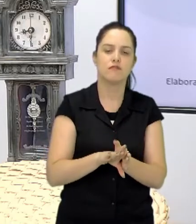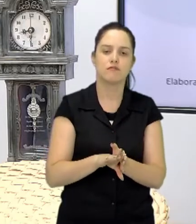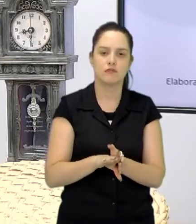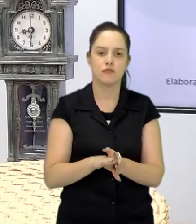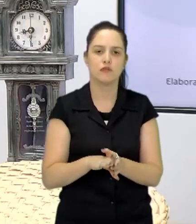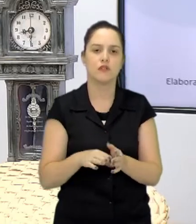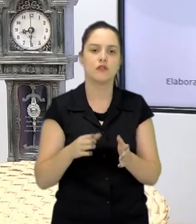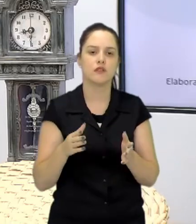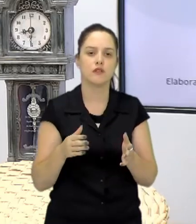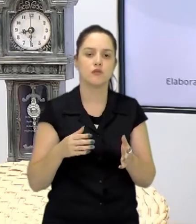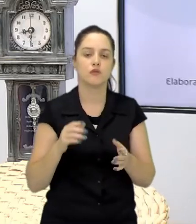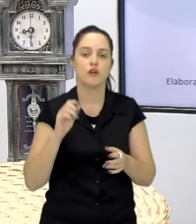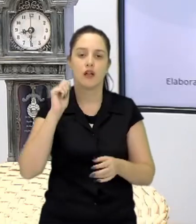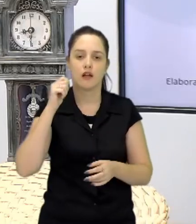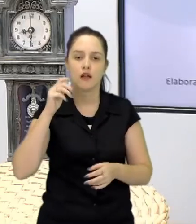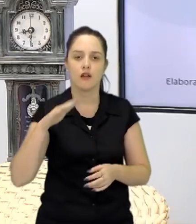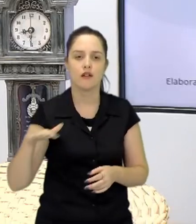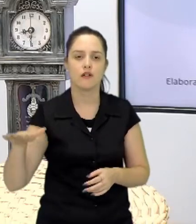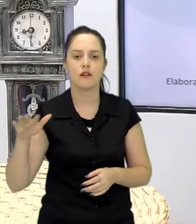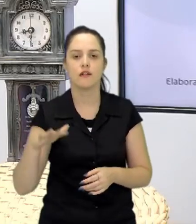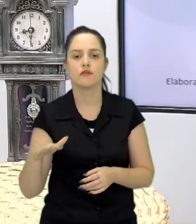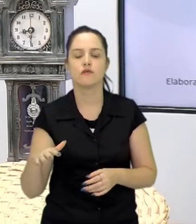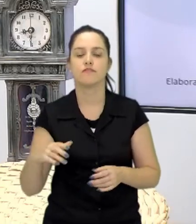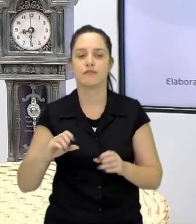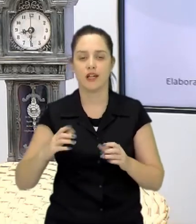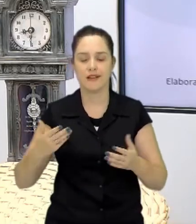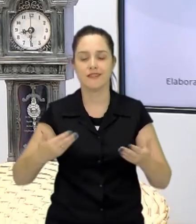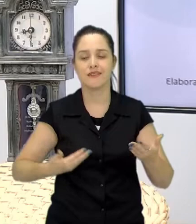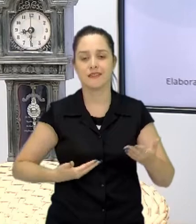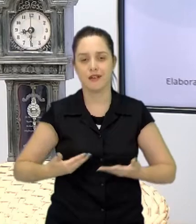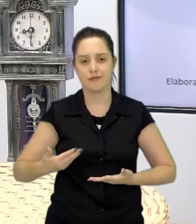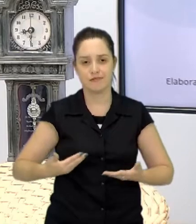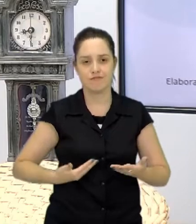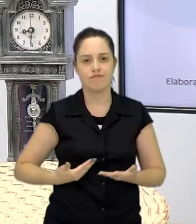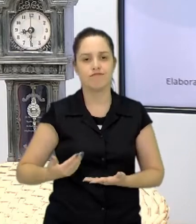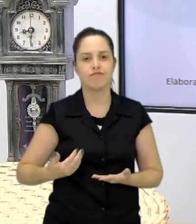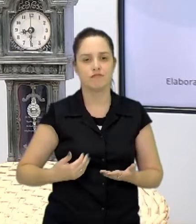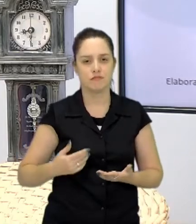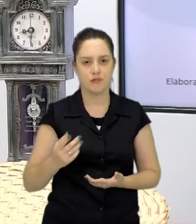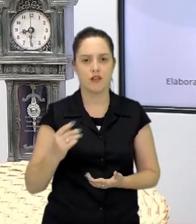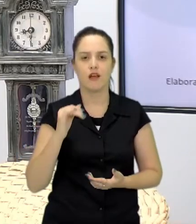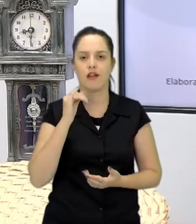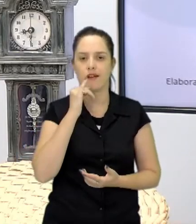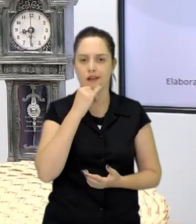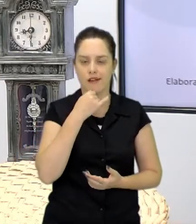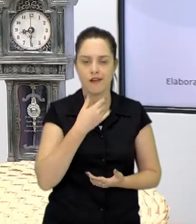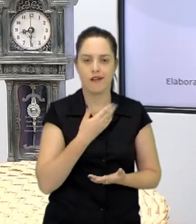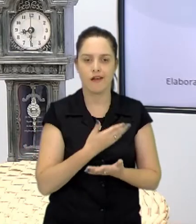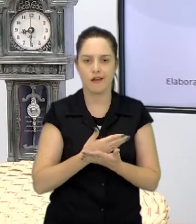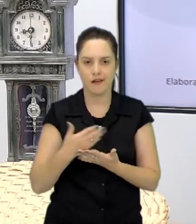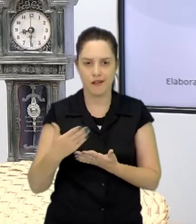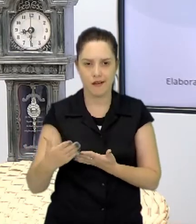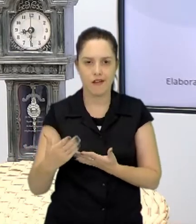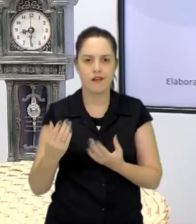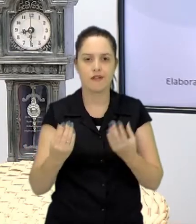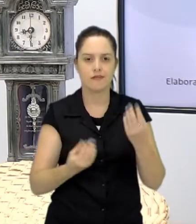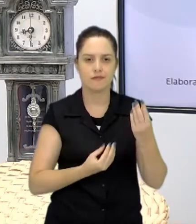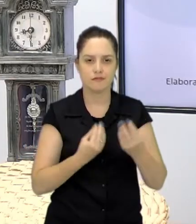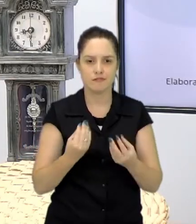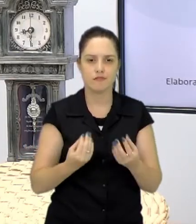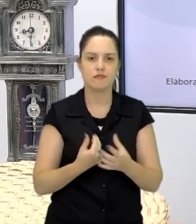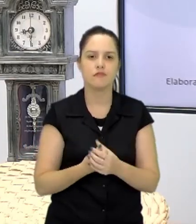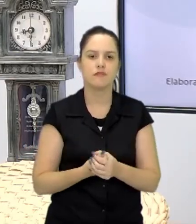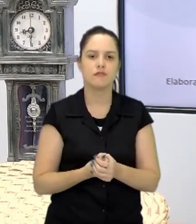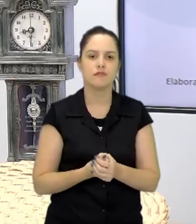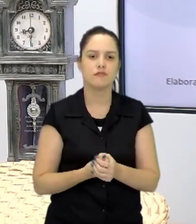dos africanos que chegaram aqui escravizados. Então a nossa matriz étnico-cultural ela começa dessa maneira, com essas 3 matrizes. E